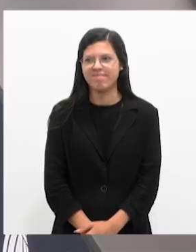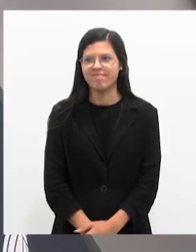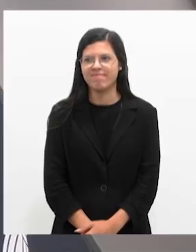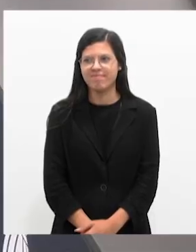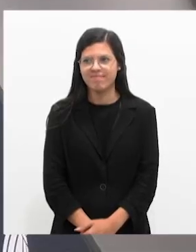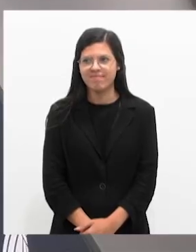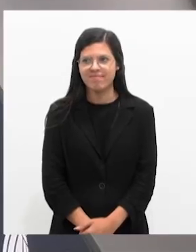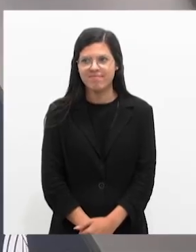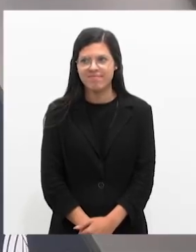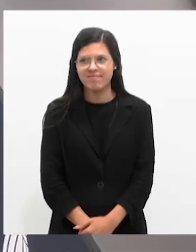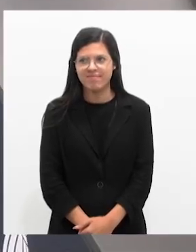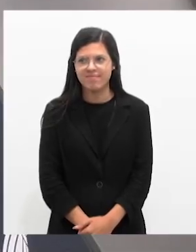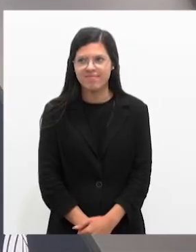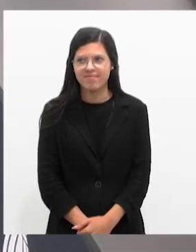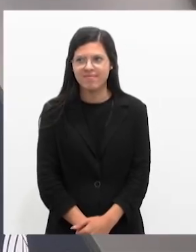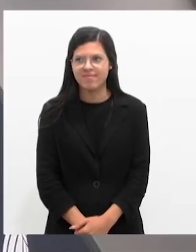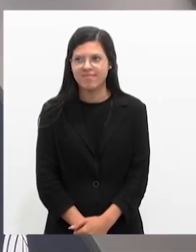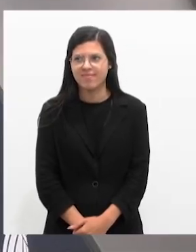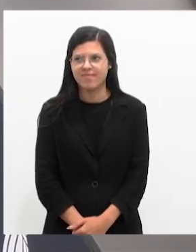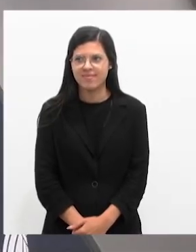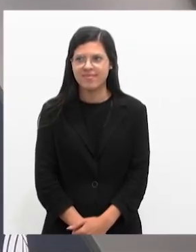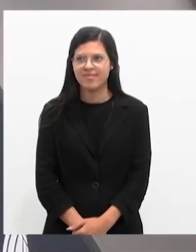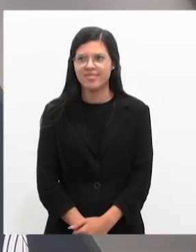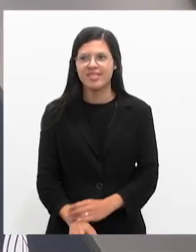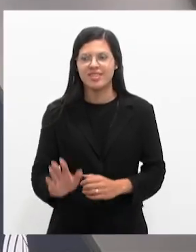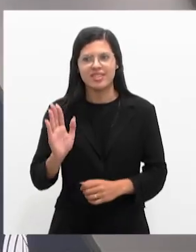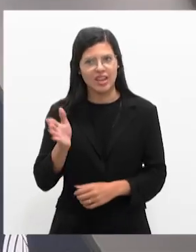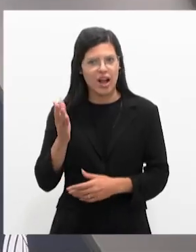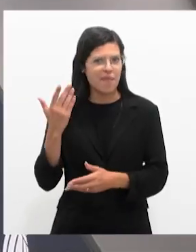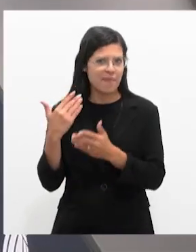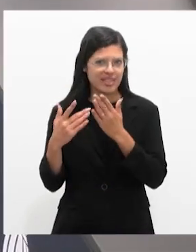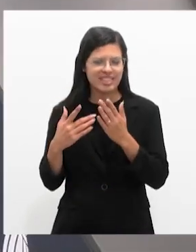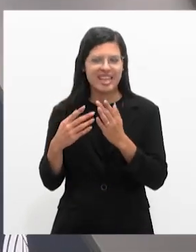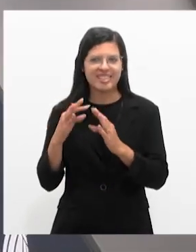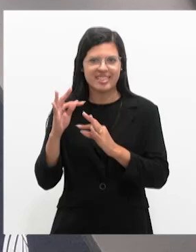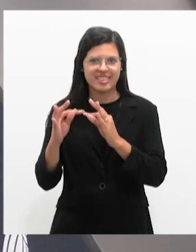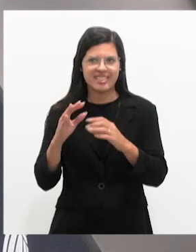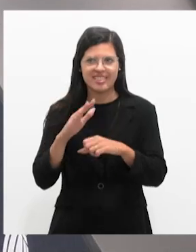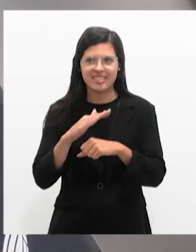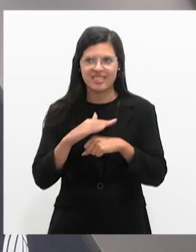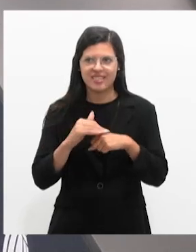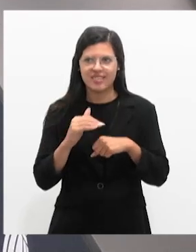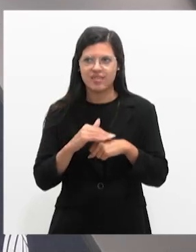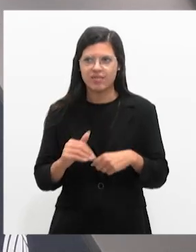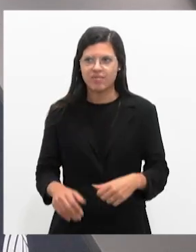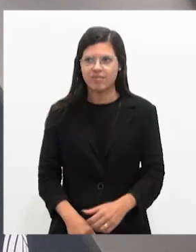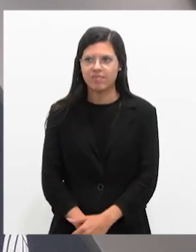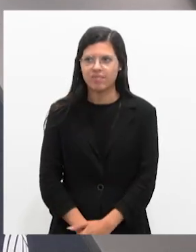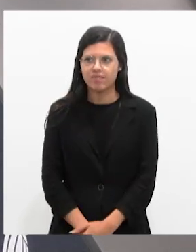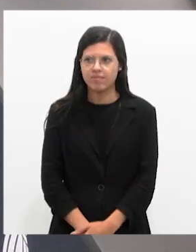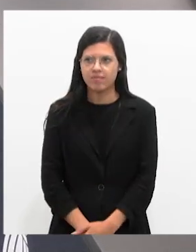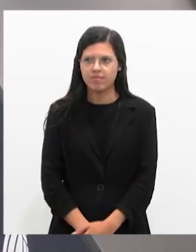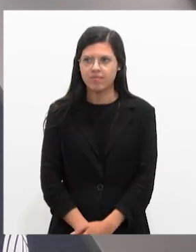Por favor, Já fui tratada com mais carinho nessa comissão. Expulsa. Cartão vermelho para Vossa Excelência.